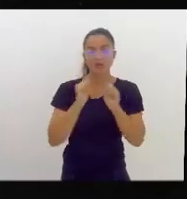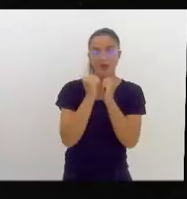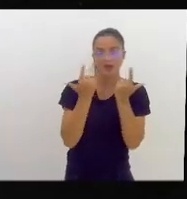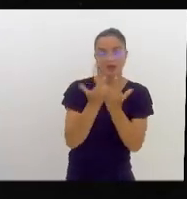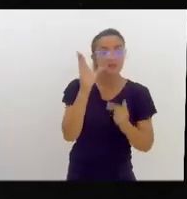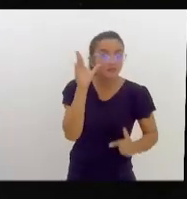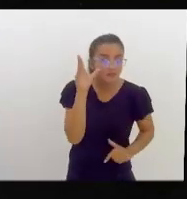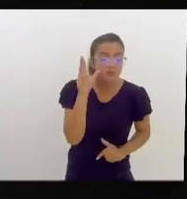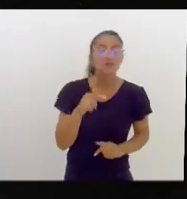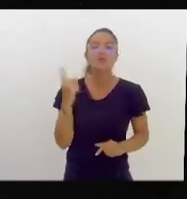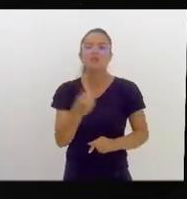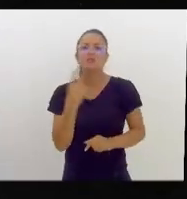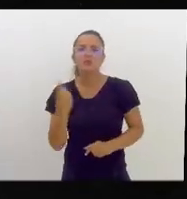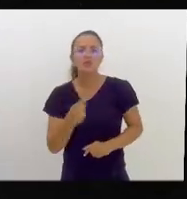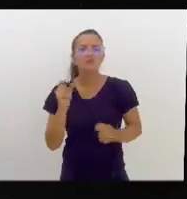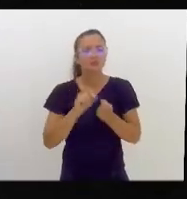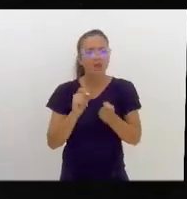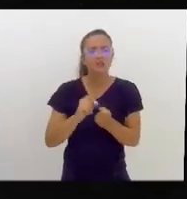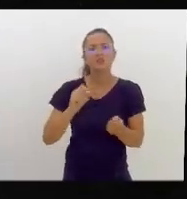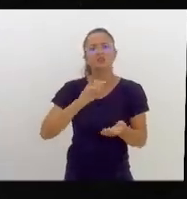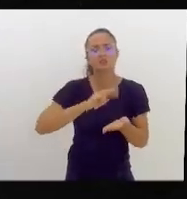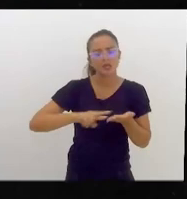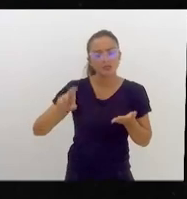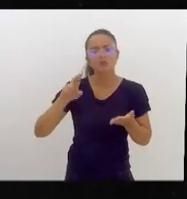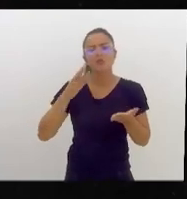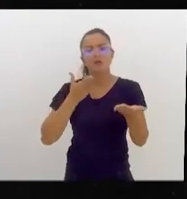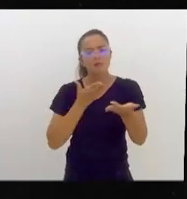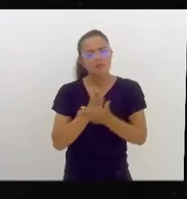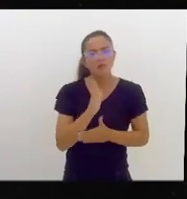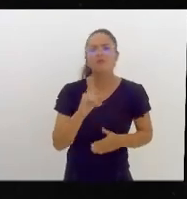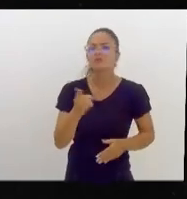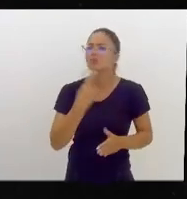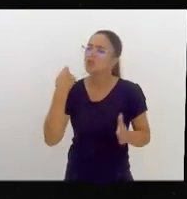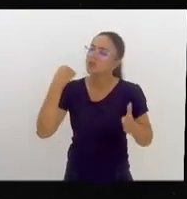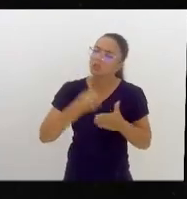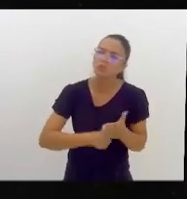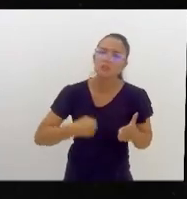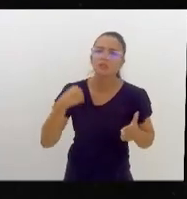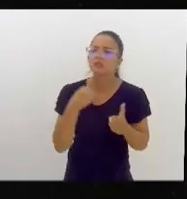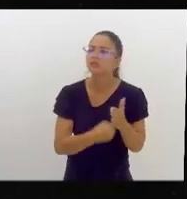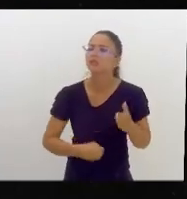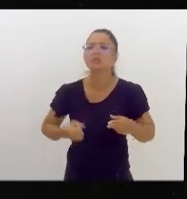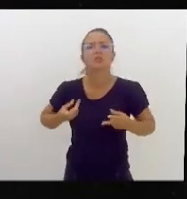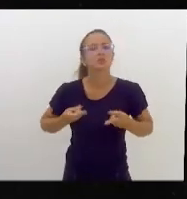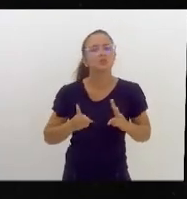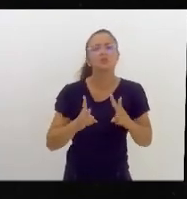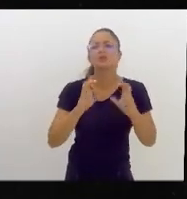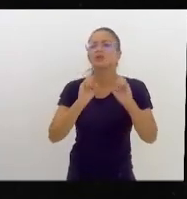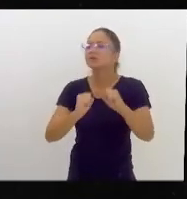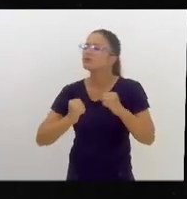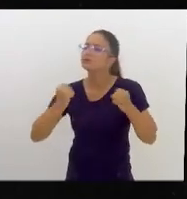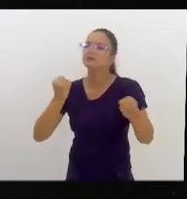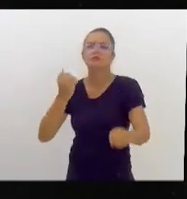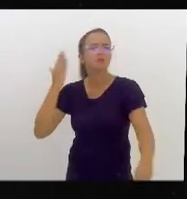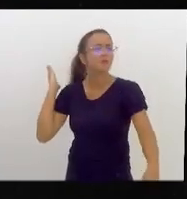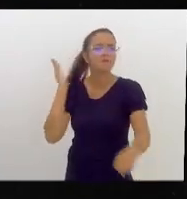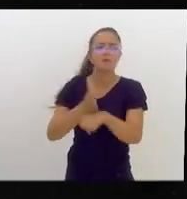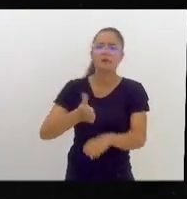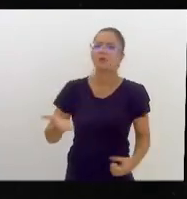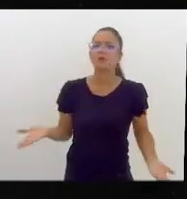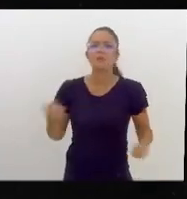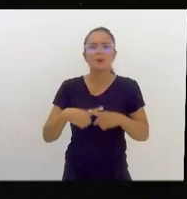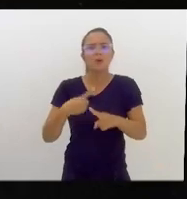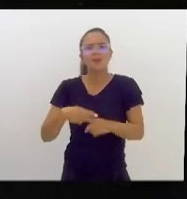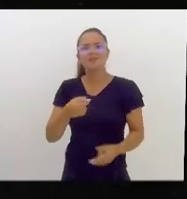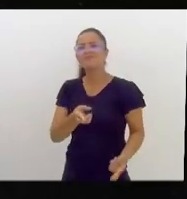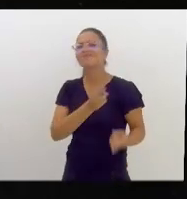parlamentar, aprovamos esse relatório e vamos lutar. A luta continua, vamos lutar, vamos combater essa irresponsabilidade.